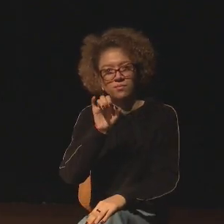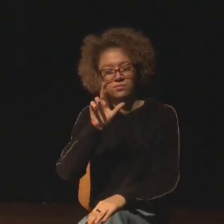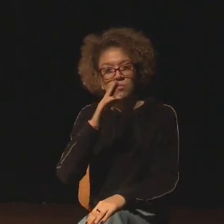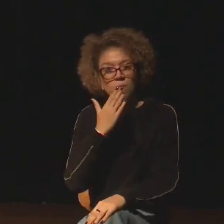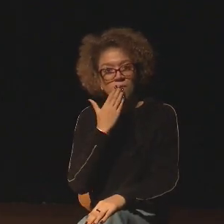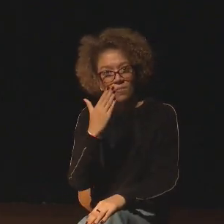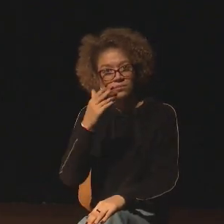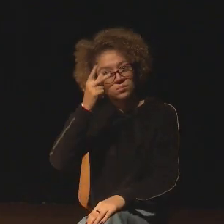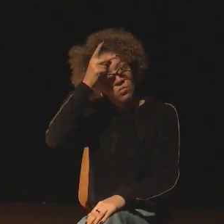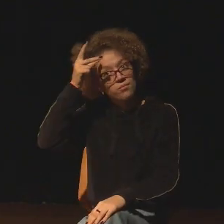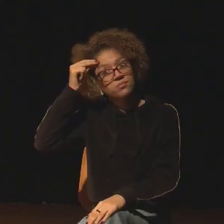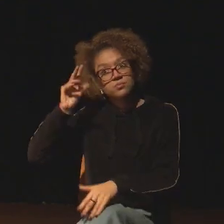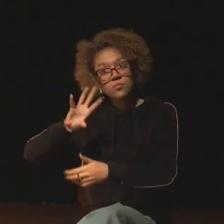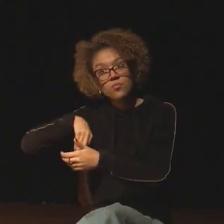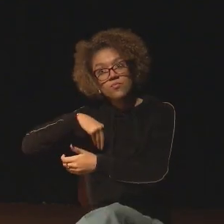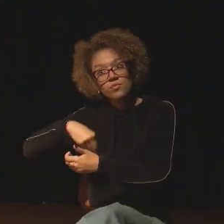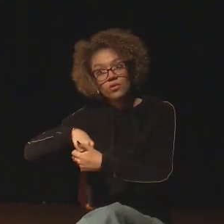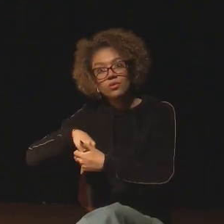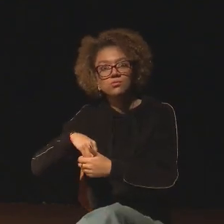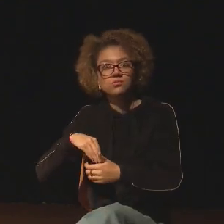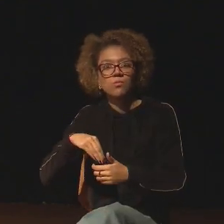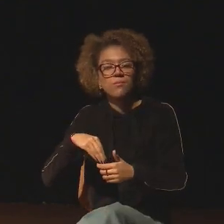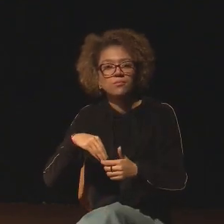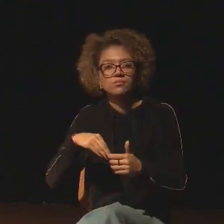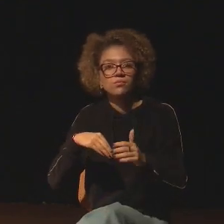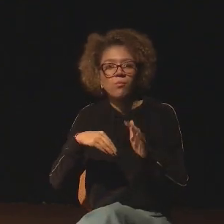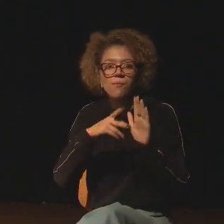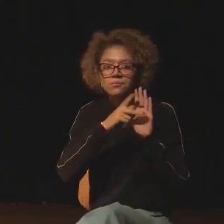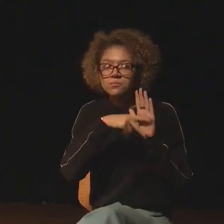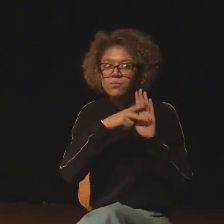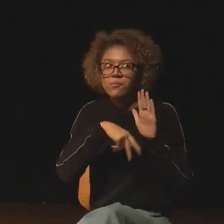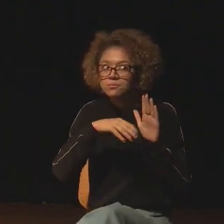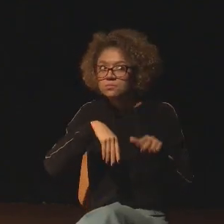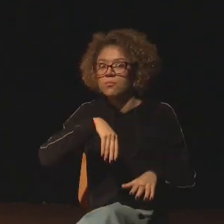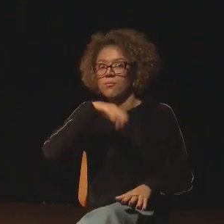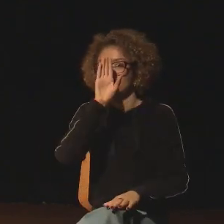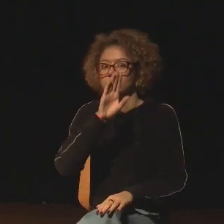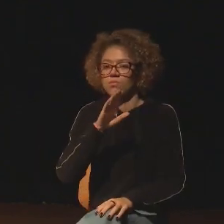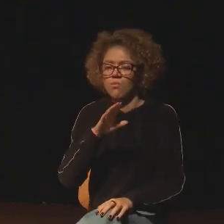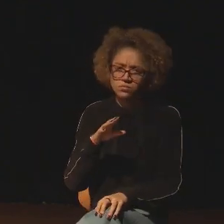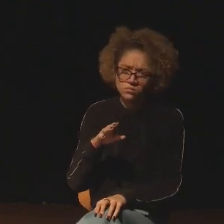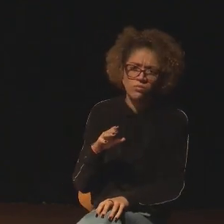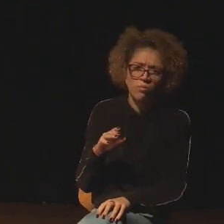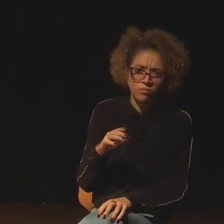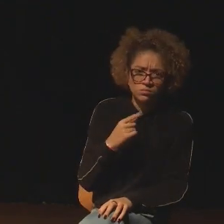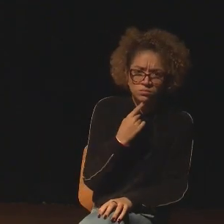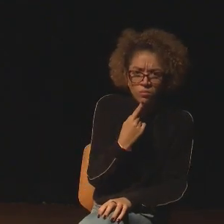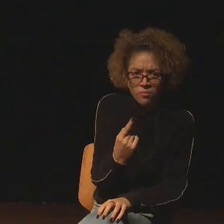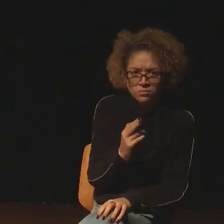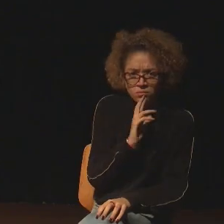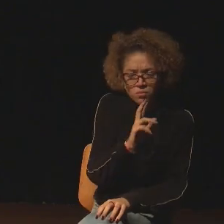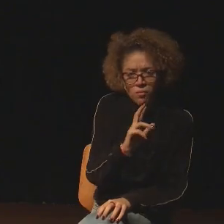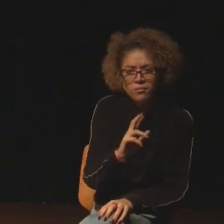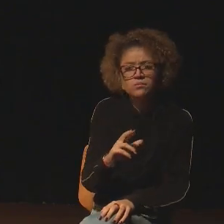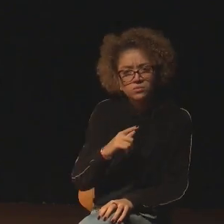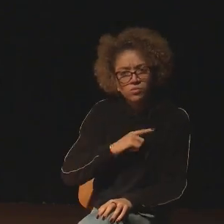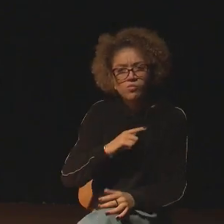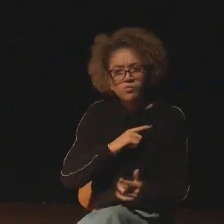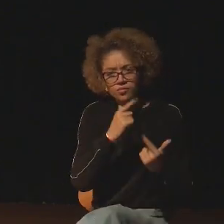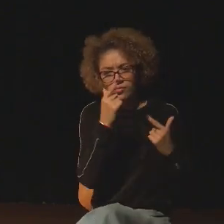processos nesse sentido. A gente tem não só esse processo, a gente tem outros para fazer